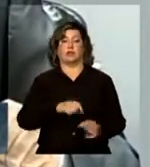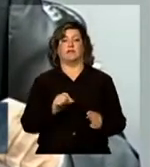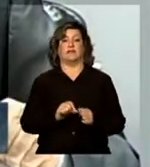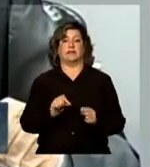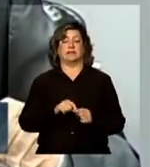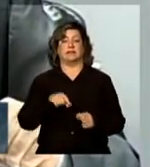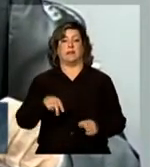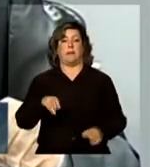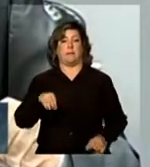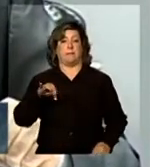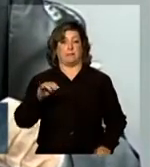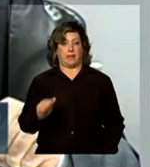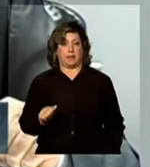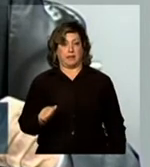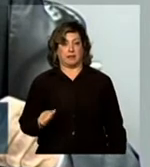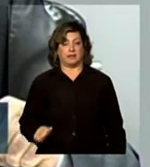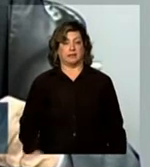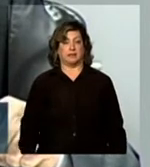essa meta